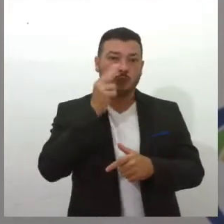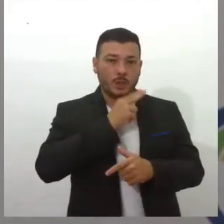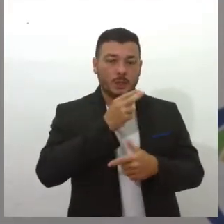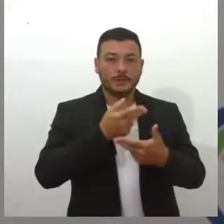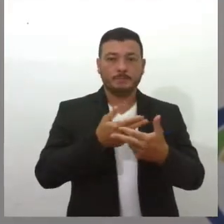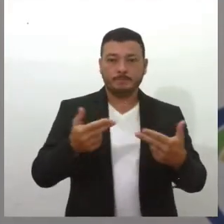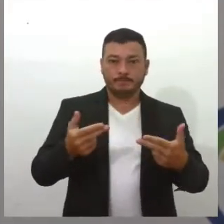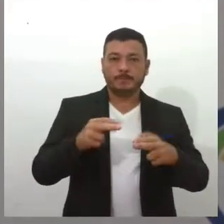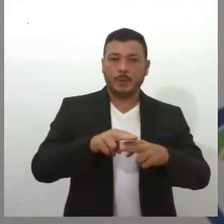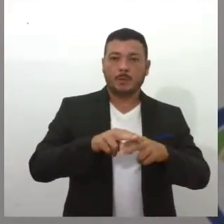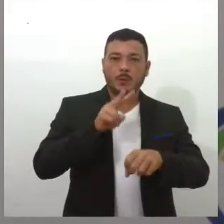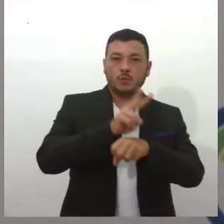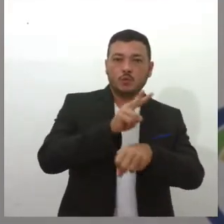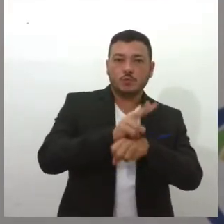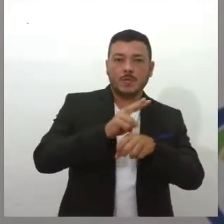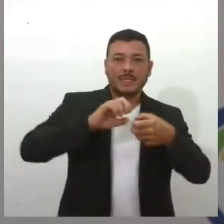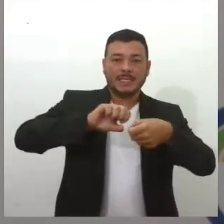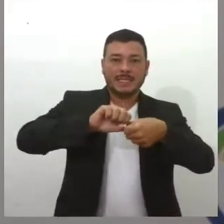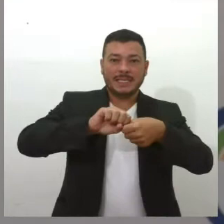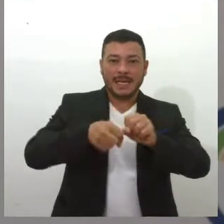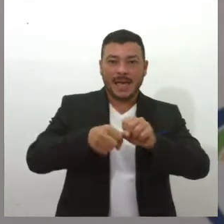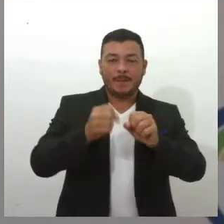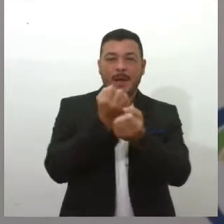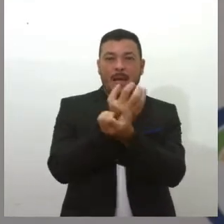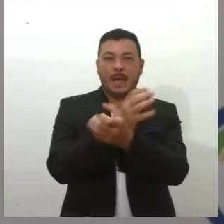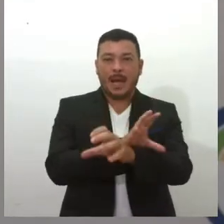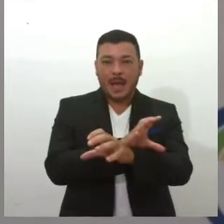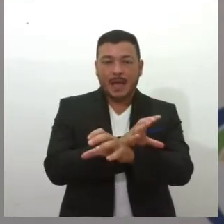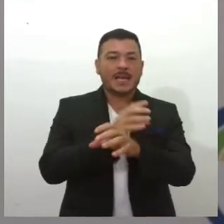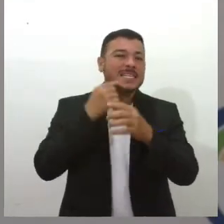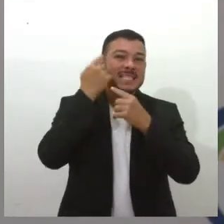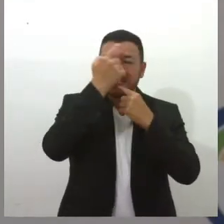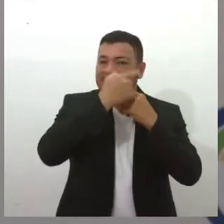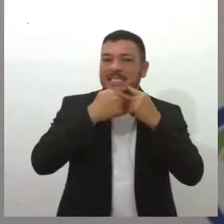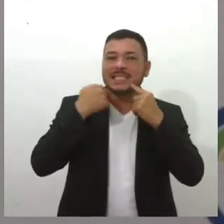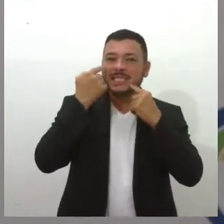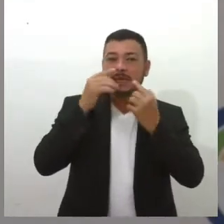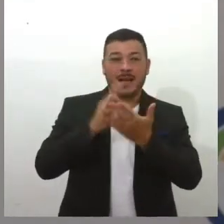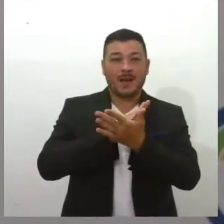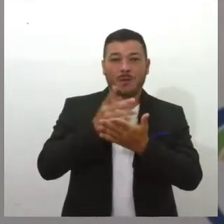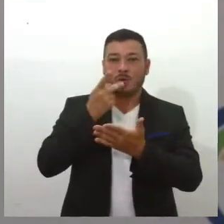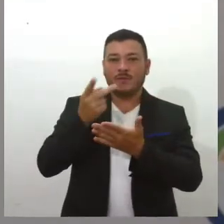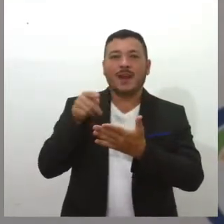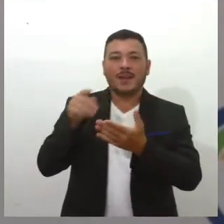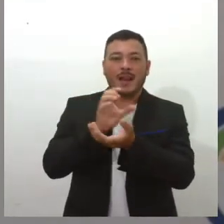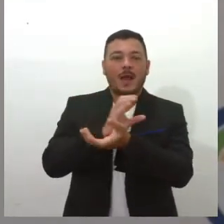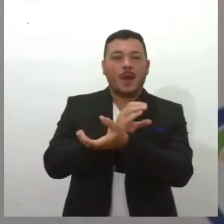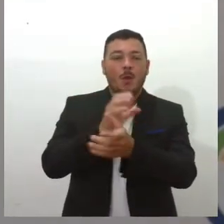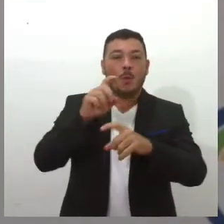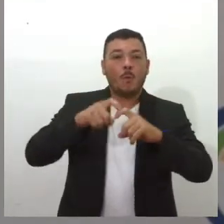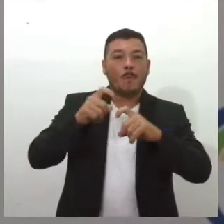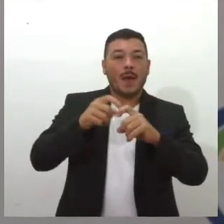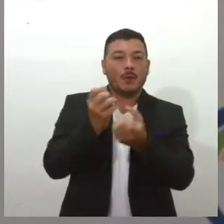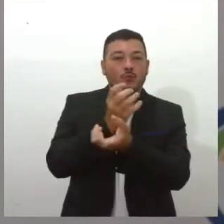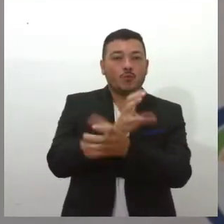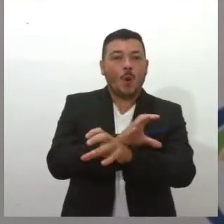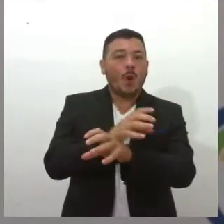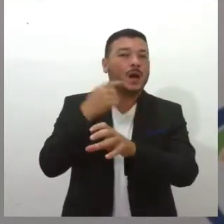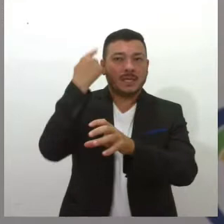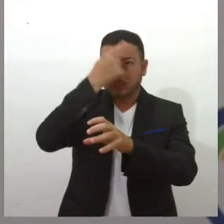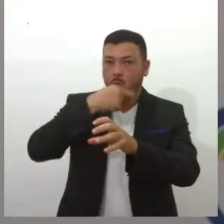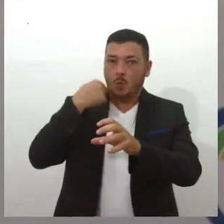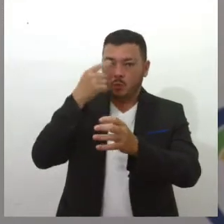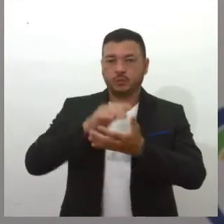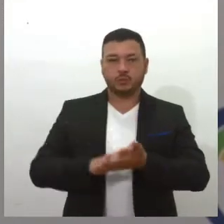na reparação de fraturas da face. Alguns chamam o bucomaxilo de ortopedista da face. E